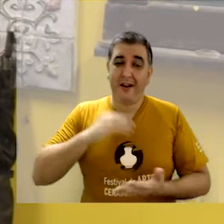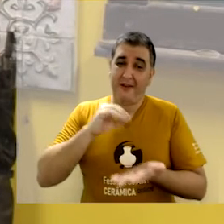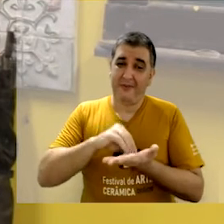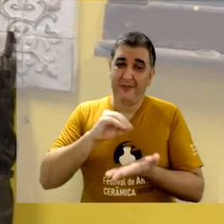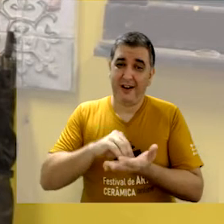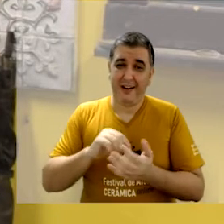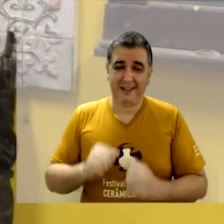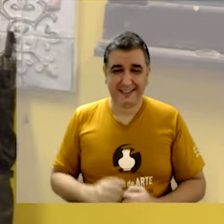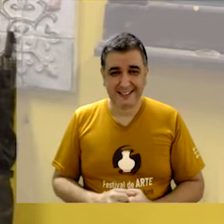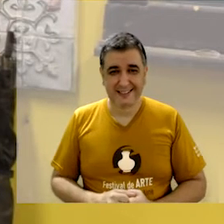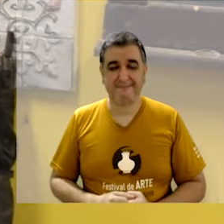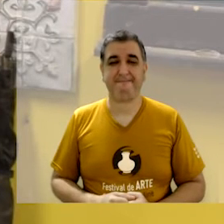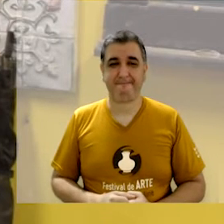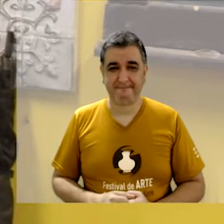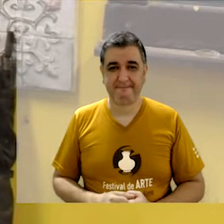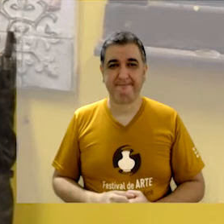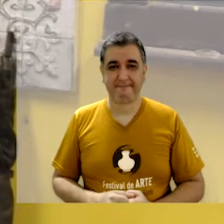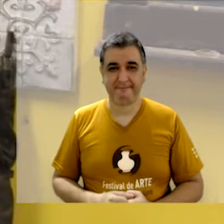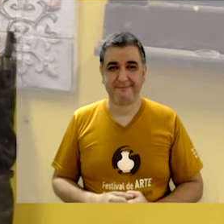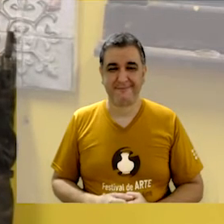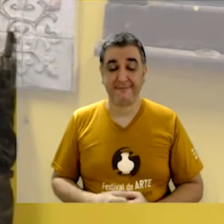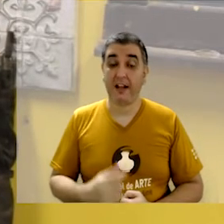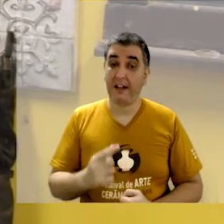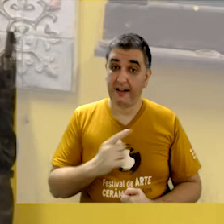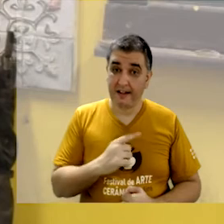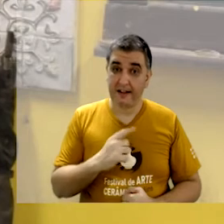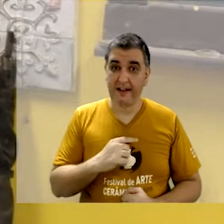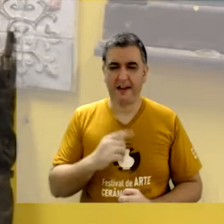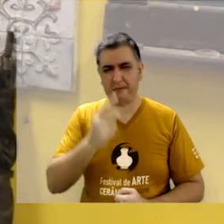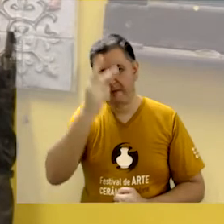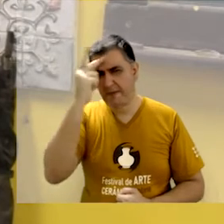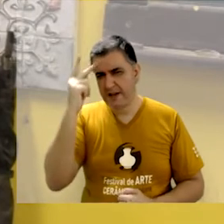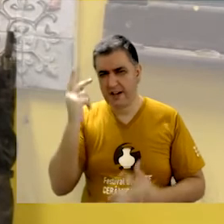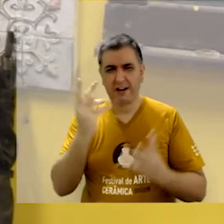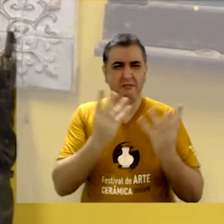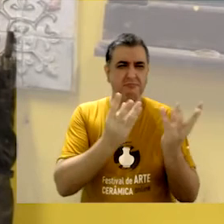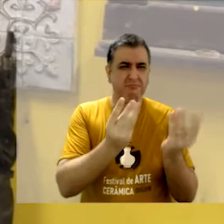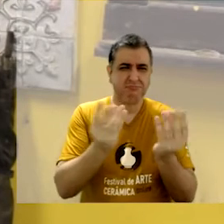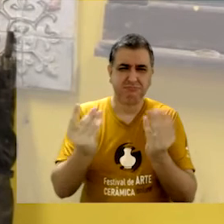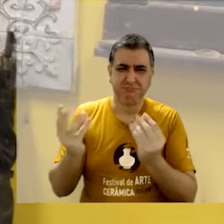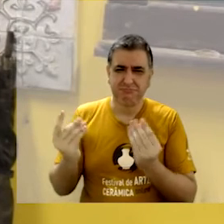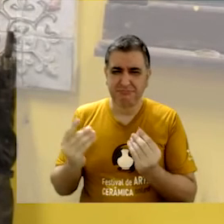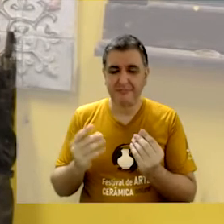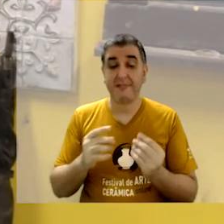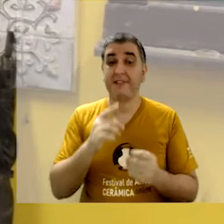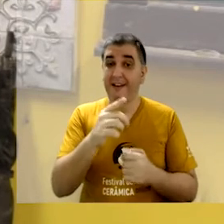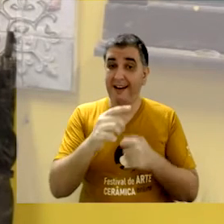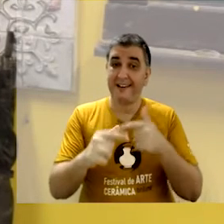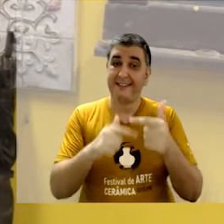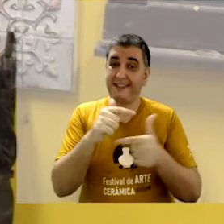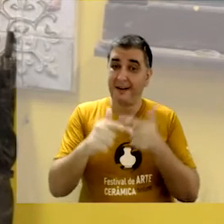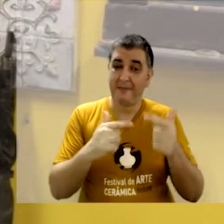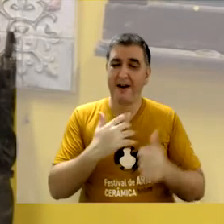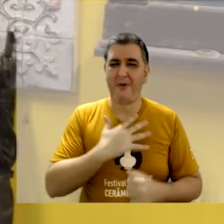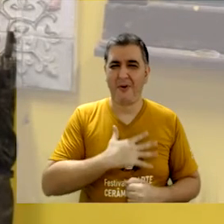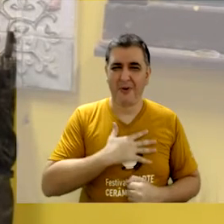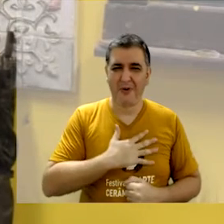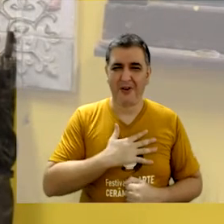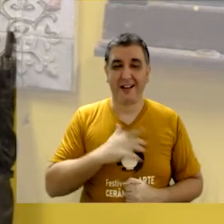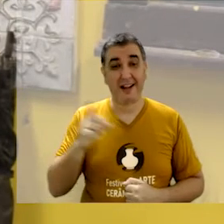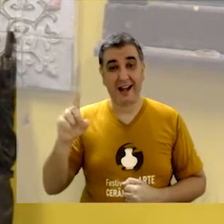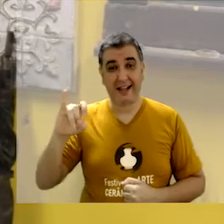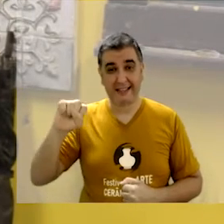Maranhão. Embora nós temos, eu posso dar referência de nomes de artistas pontuais na cerâmica, como a